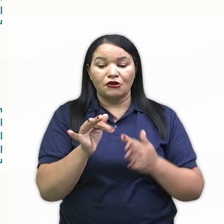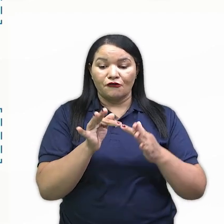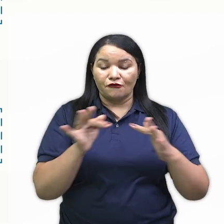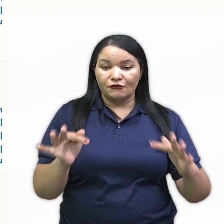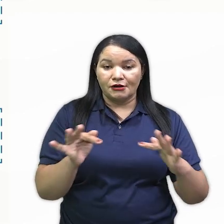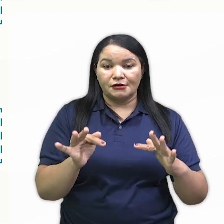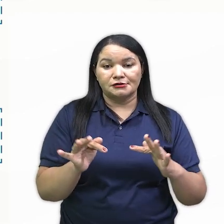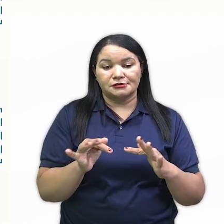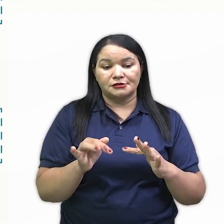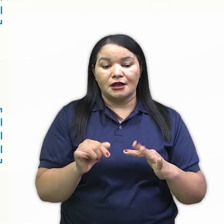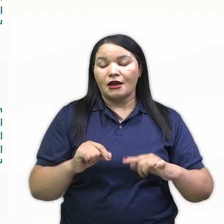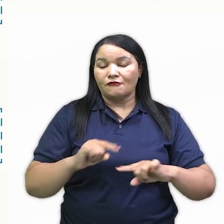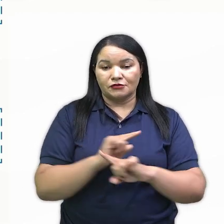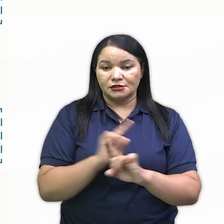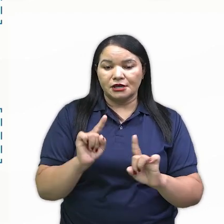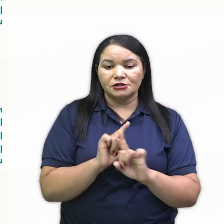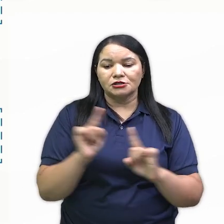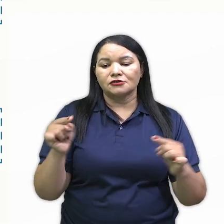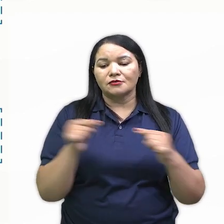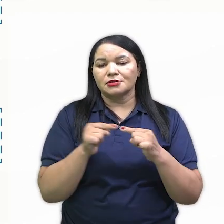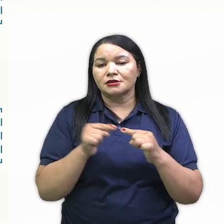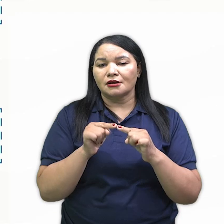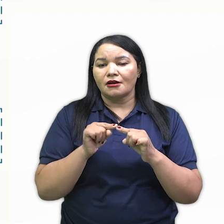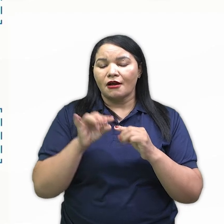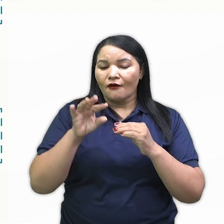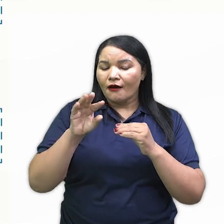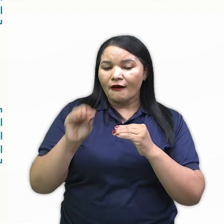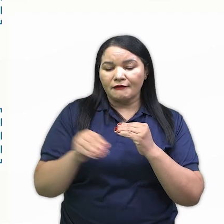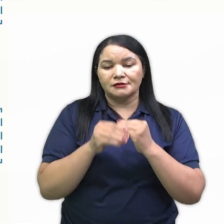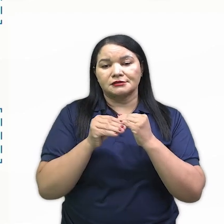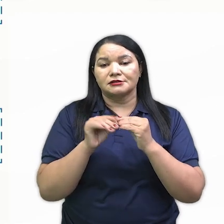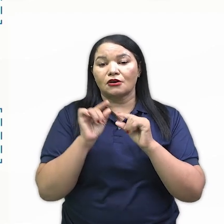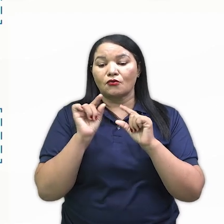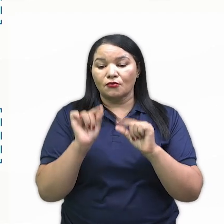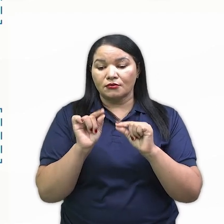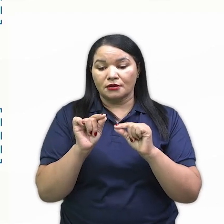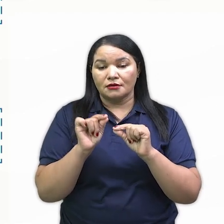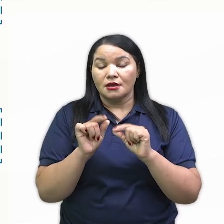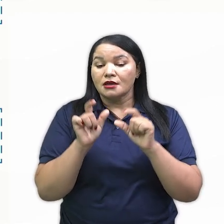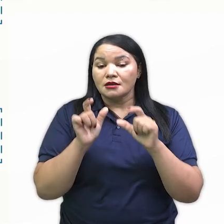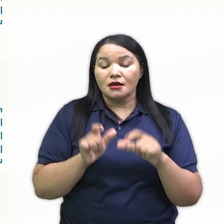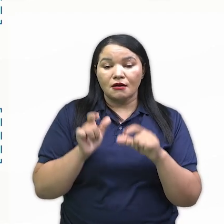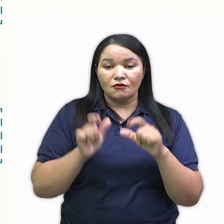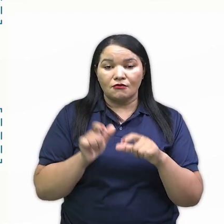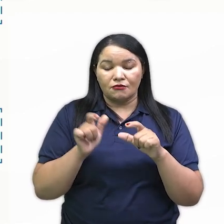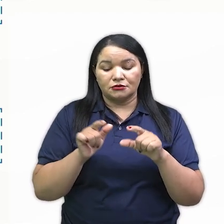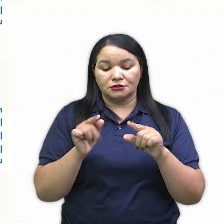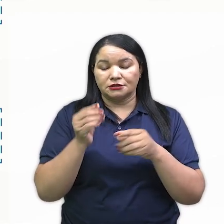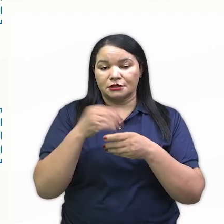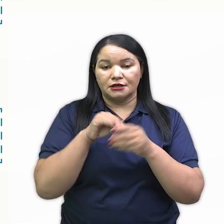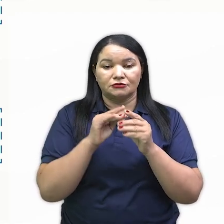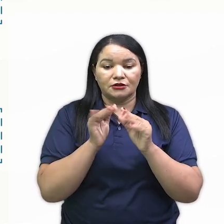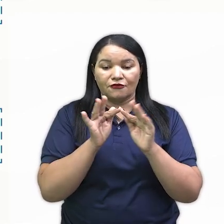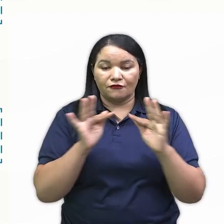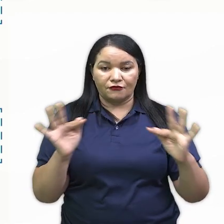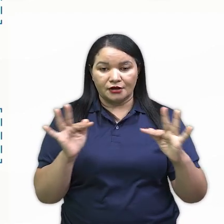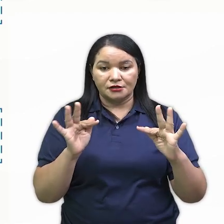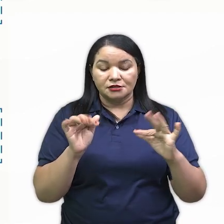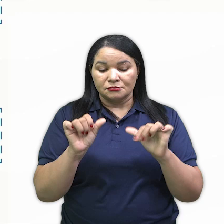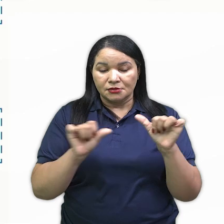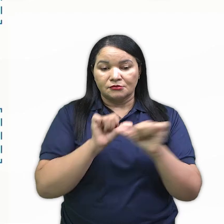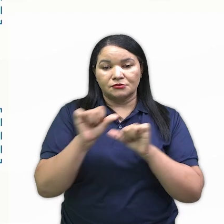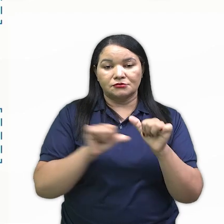fosse negativa, o que eu ia acrescentar aqui e aonde eu ia colocar nessa frase para transformar